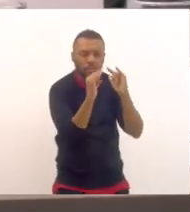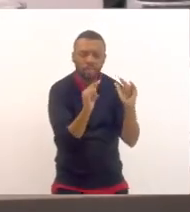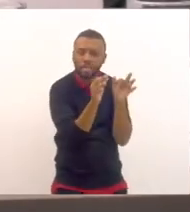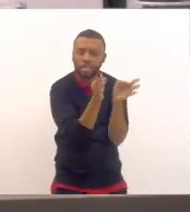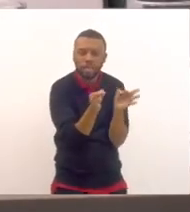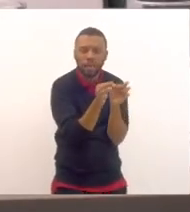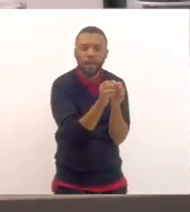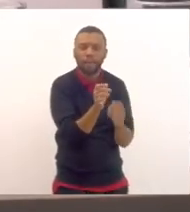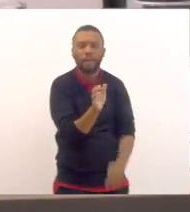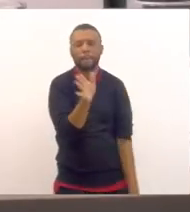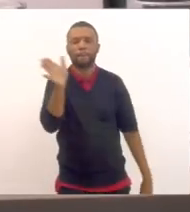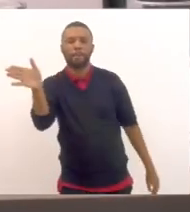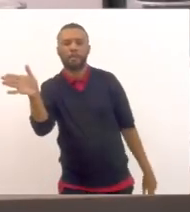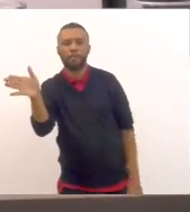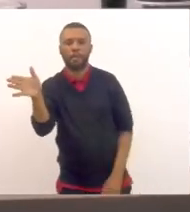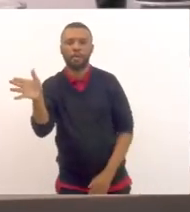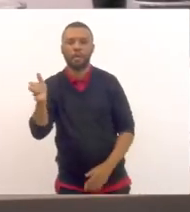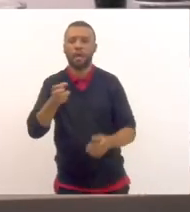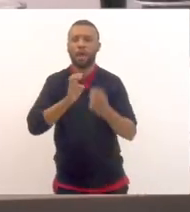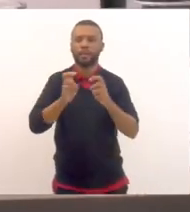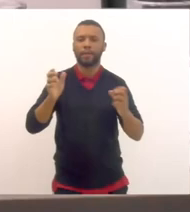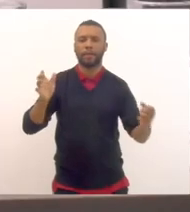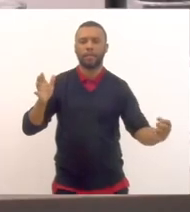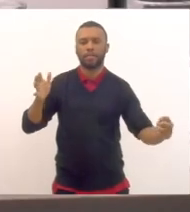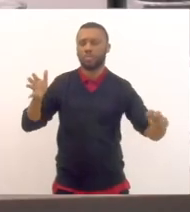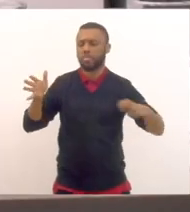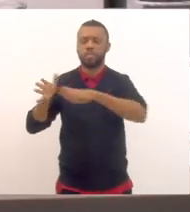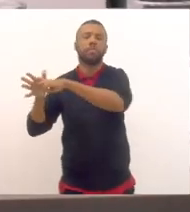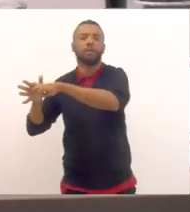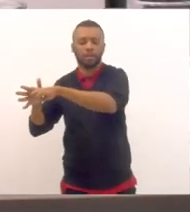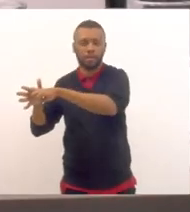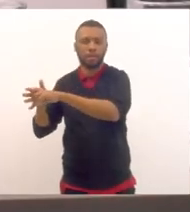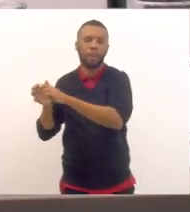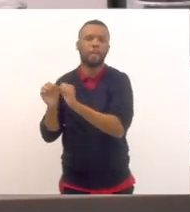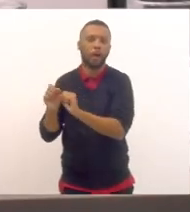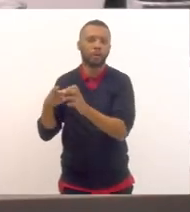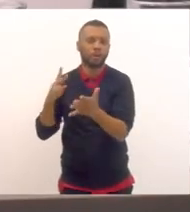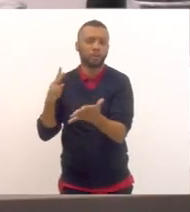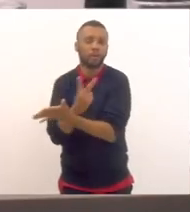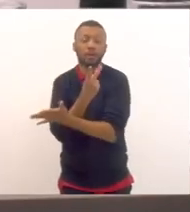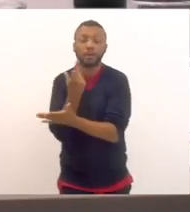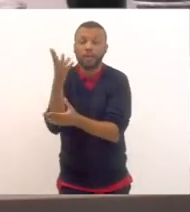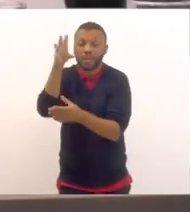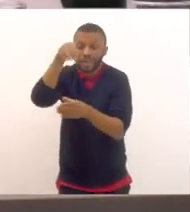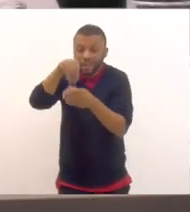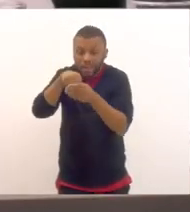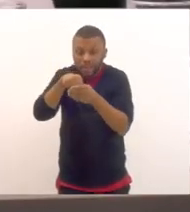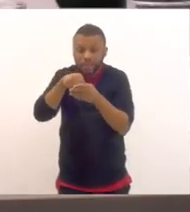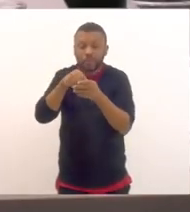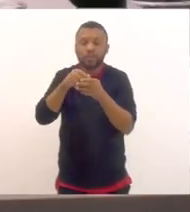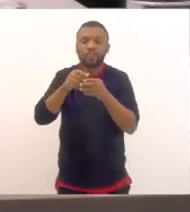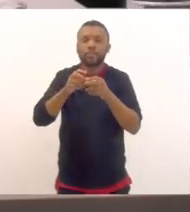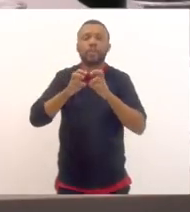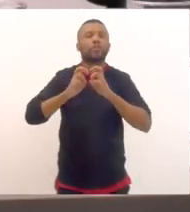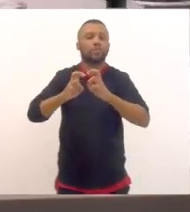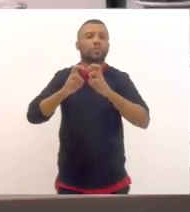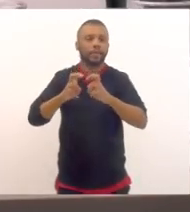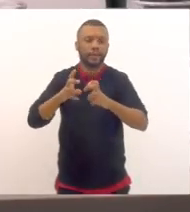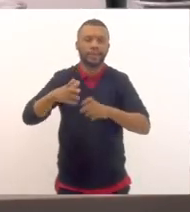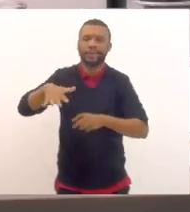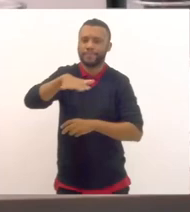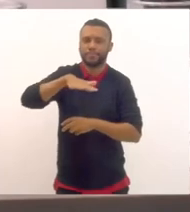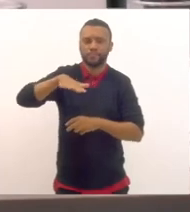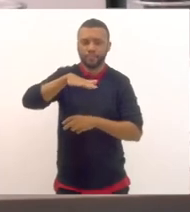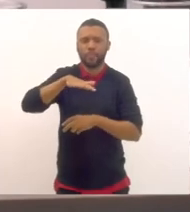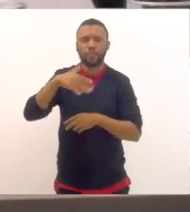Se ele botar a mão pela de Fora o braço ele vai ser atropelado por que são comunidades estão dentro da linha férrea então